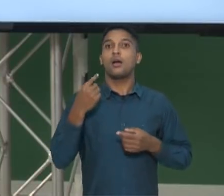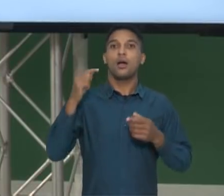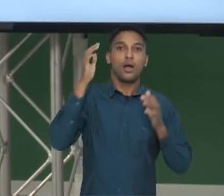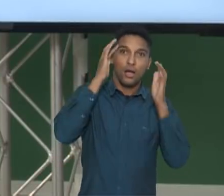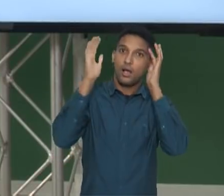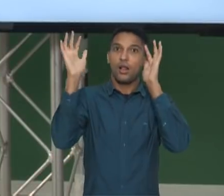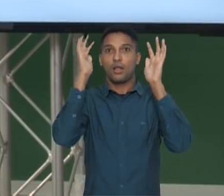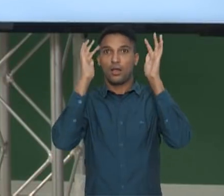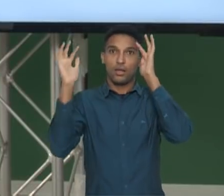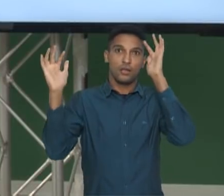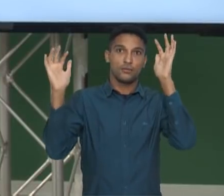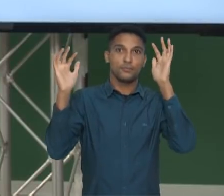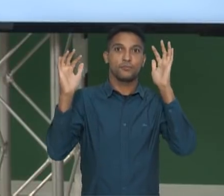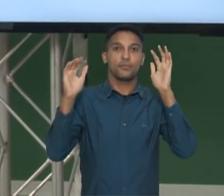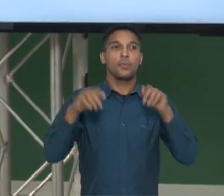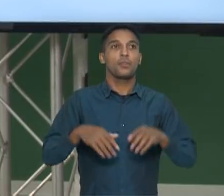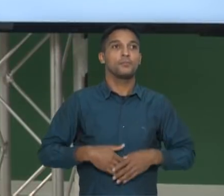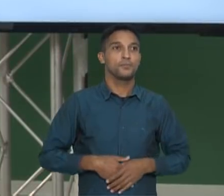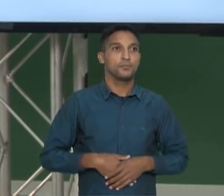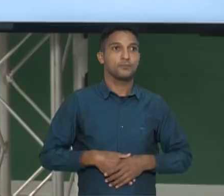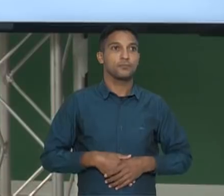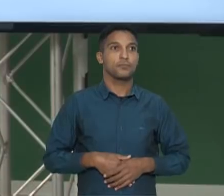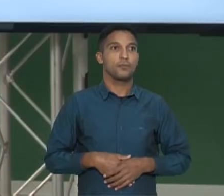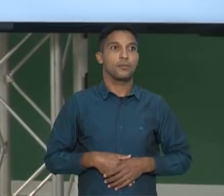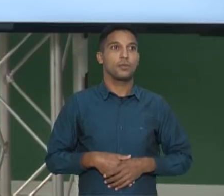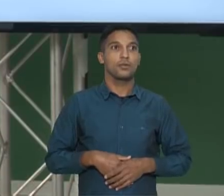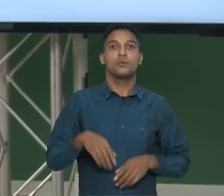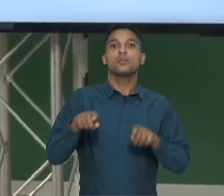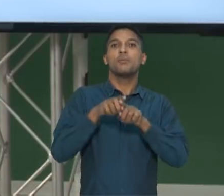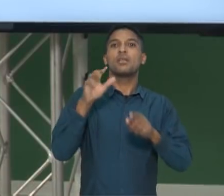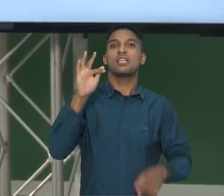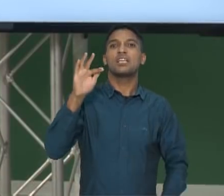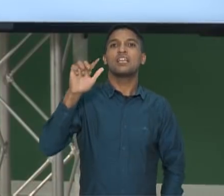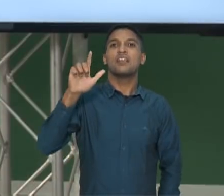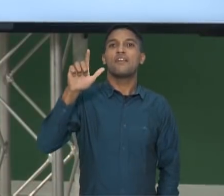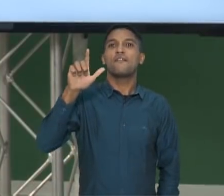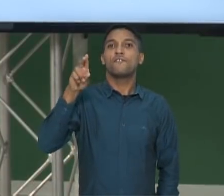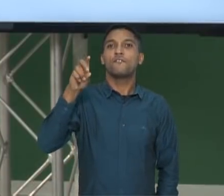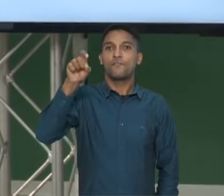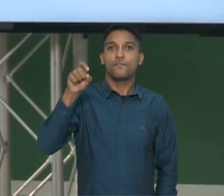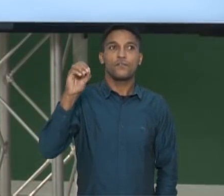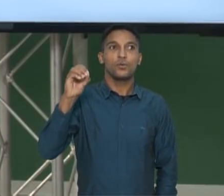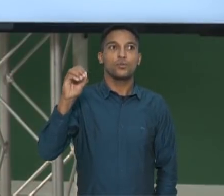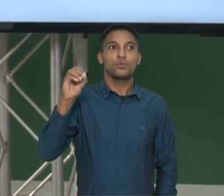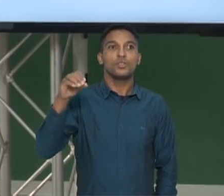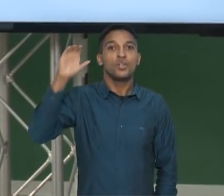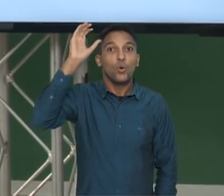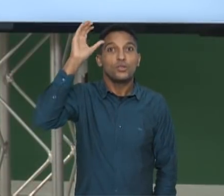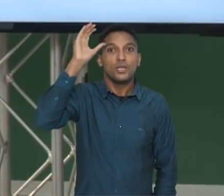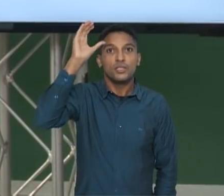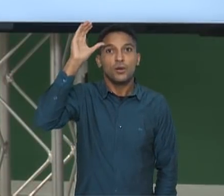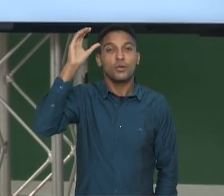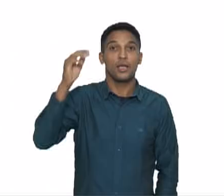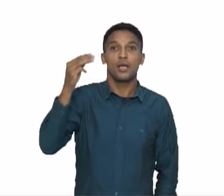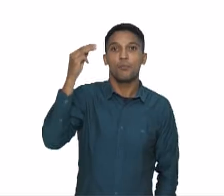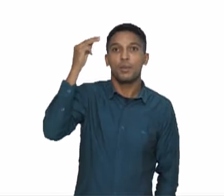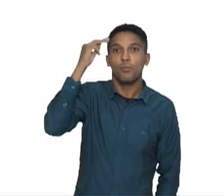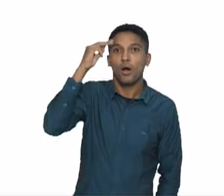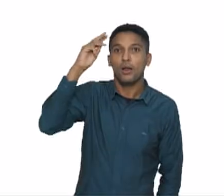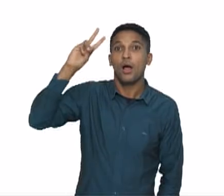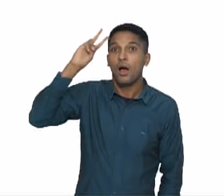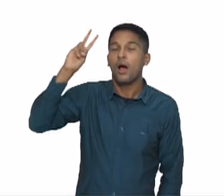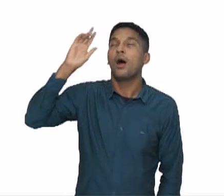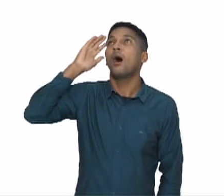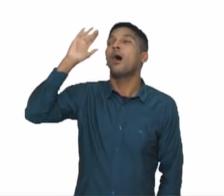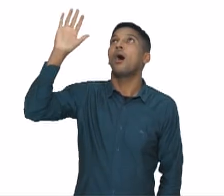uma memória vai puxando outra, né? E outras situações que vão sendo explicitadas para o leitor, ok? Então, na aula de hoje a gente